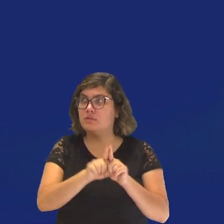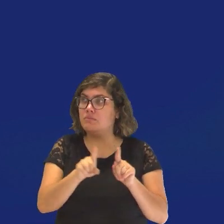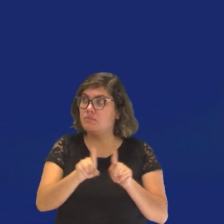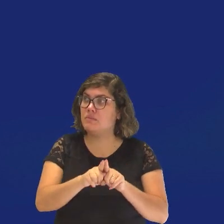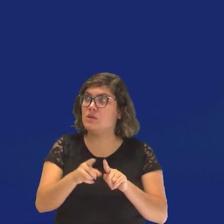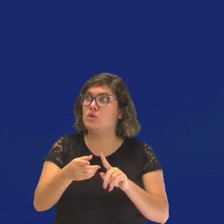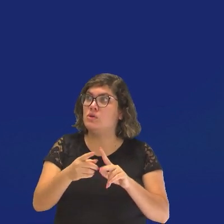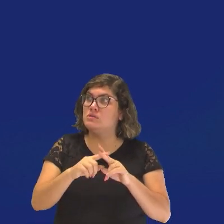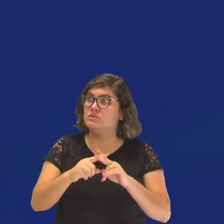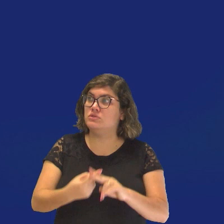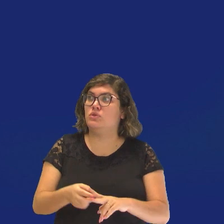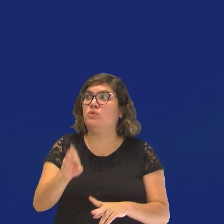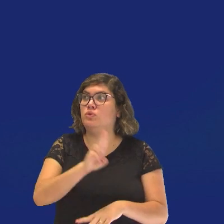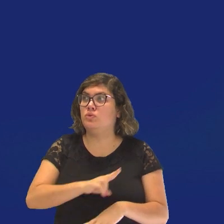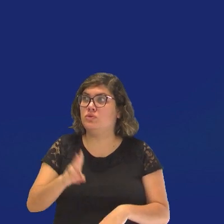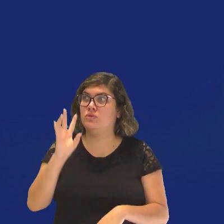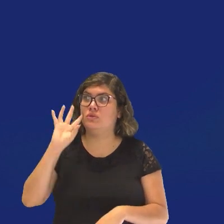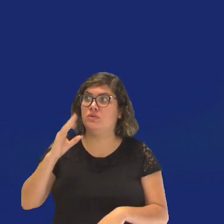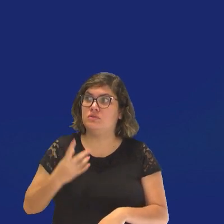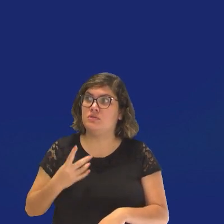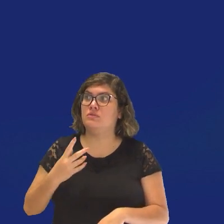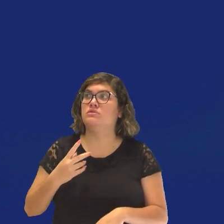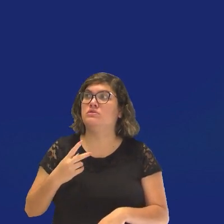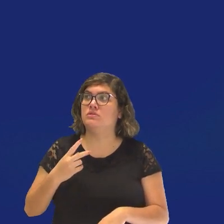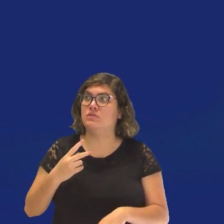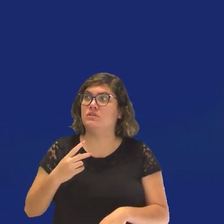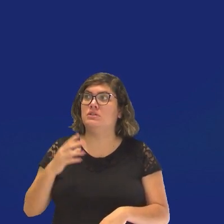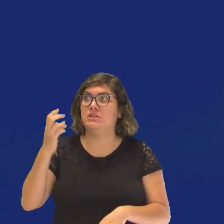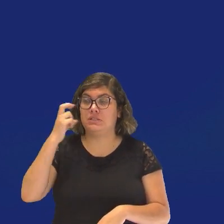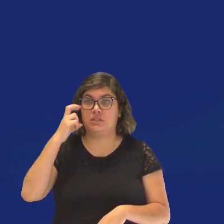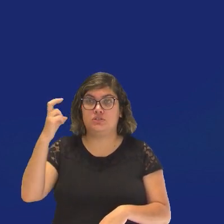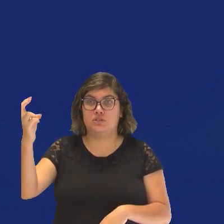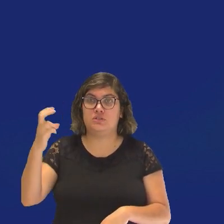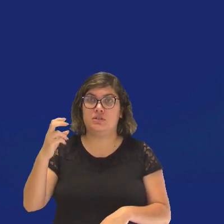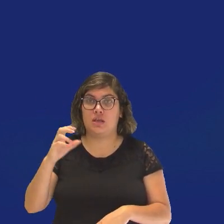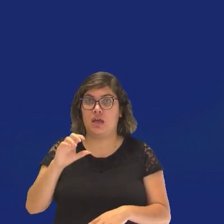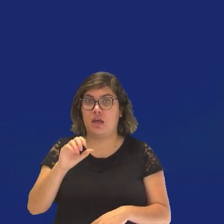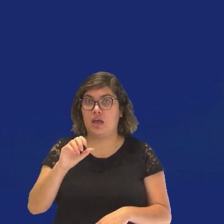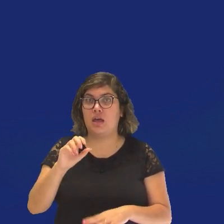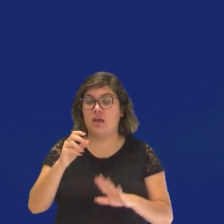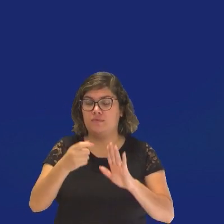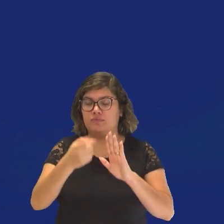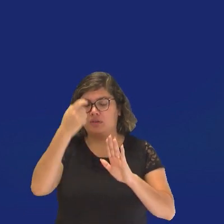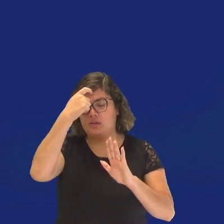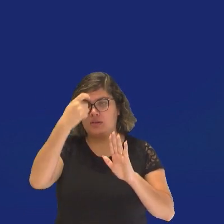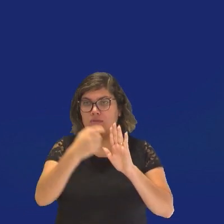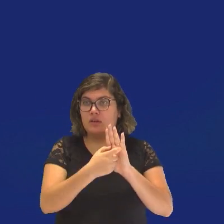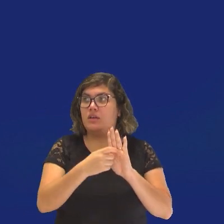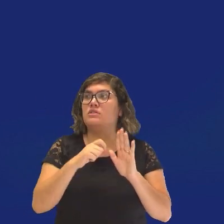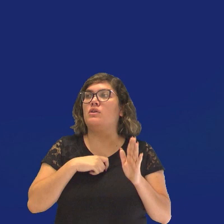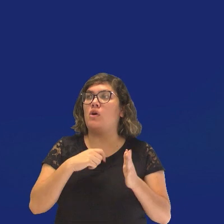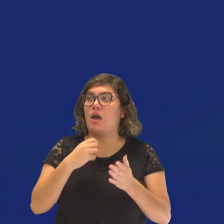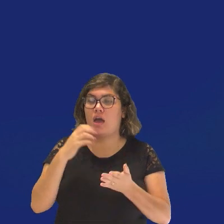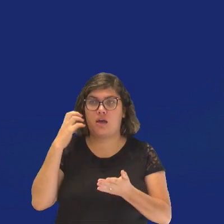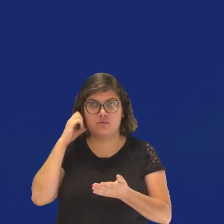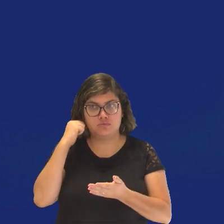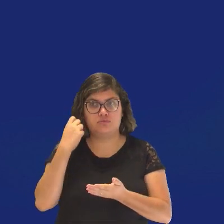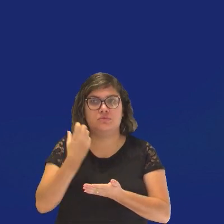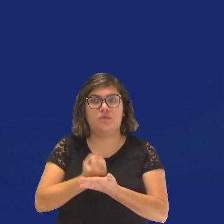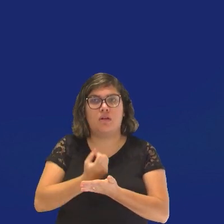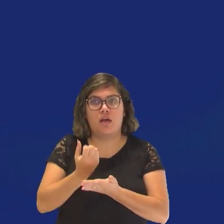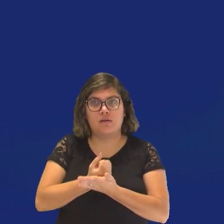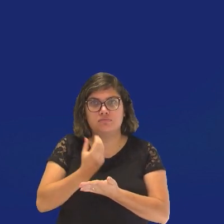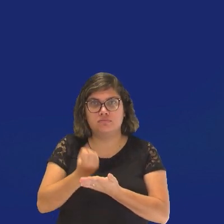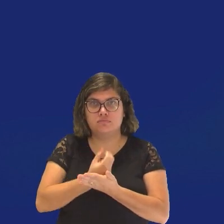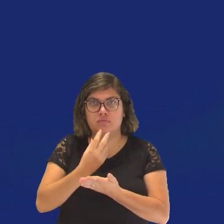automatizada com o uso de soluções de inteligência artificial. Então, o áudio que foi gravado no celular ou em outro dispositivo